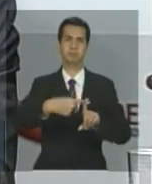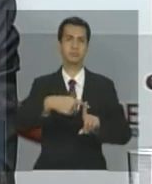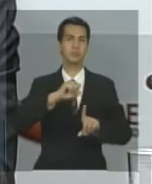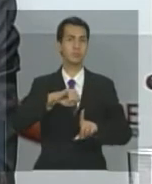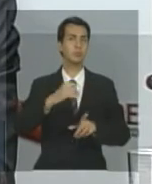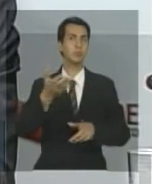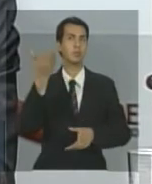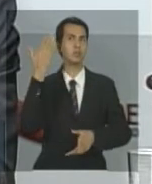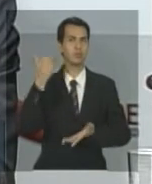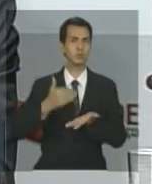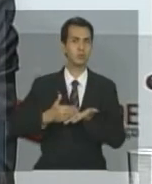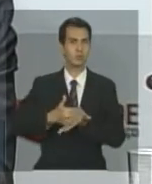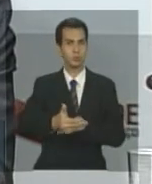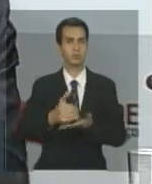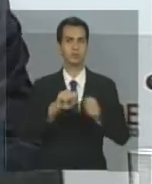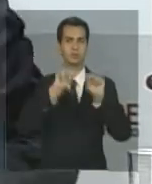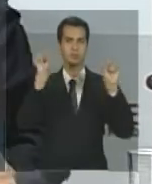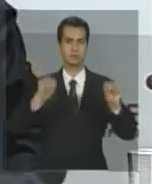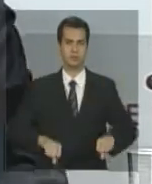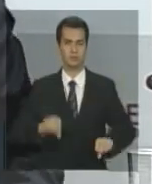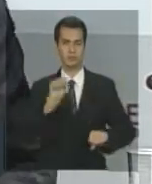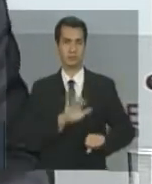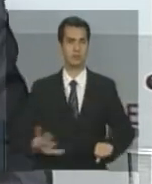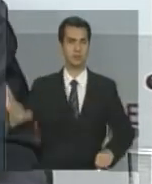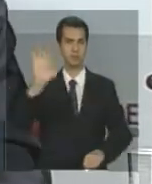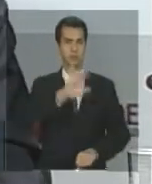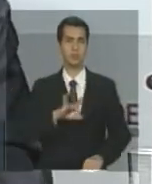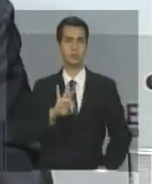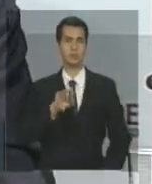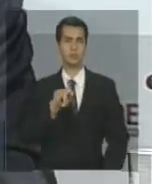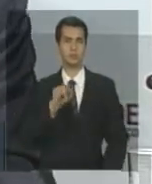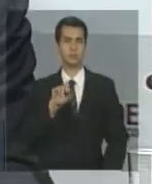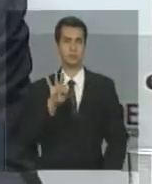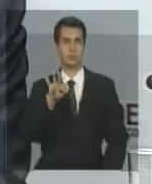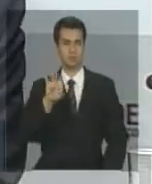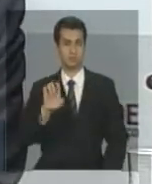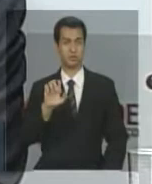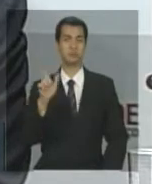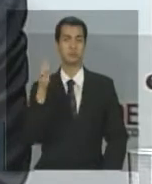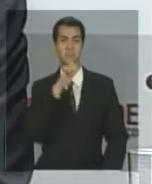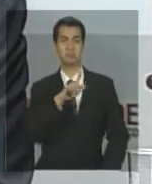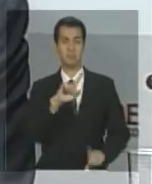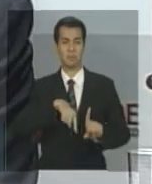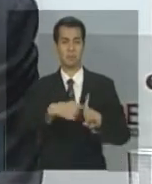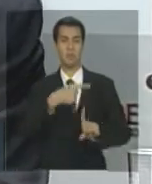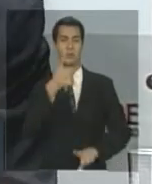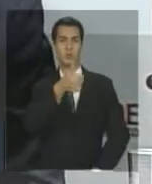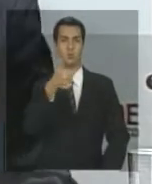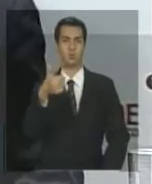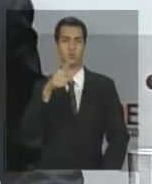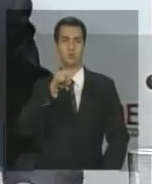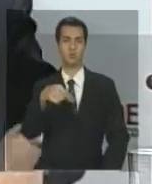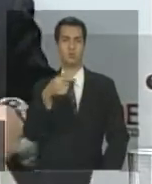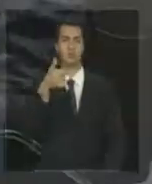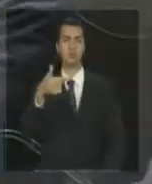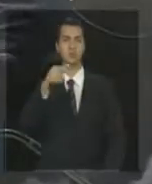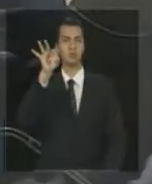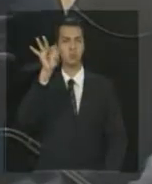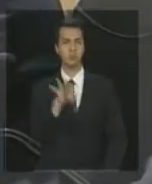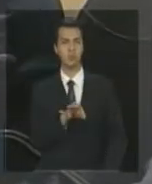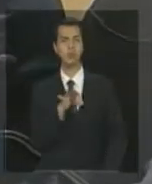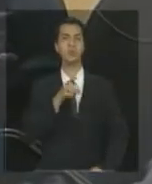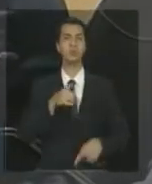Sistema Nacional de Transplantes. E esse aumento relativo de cerca de 11,2% é o maior